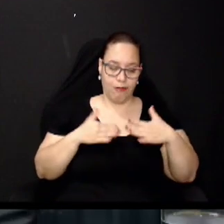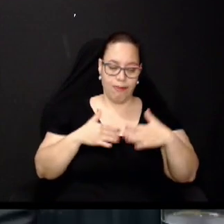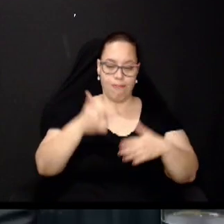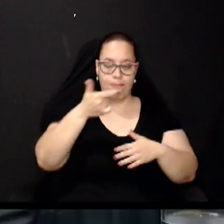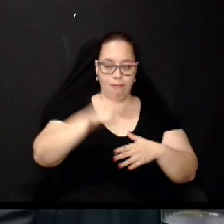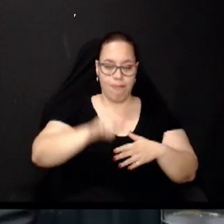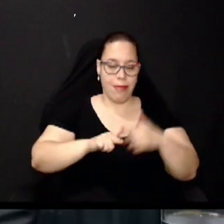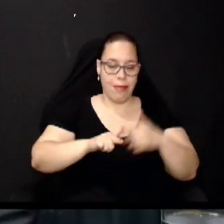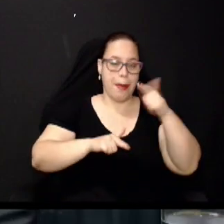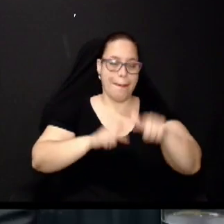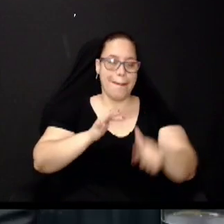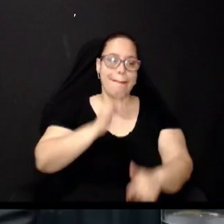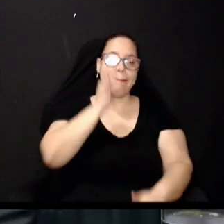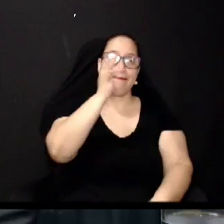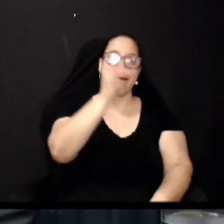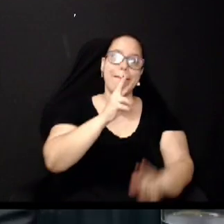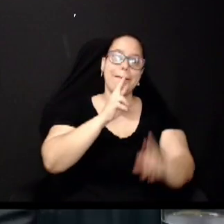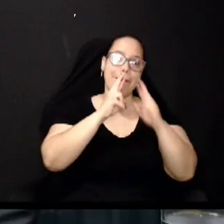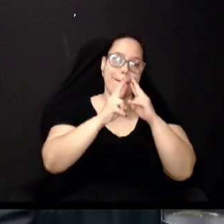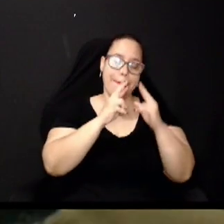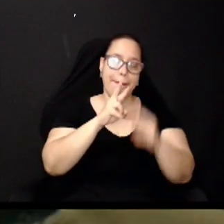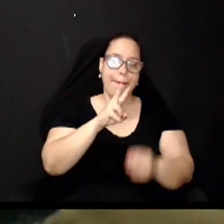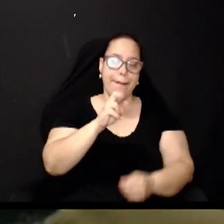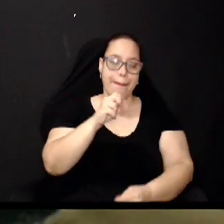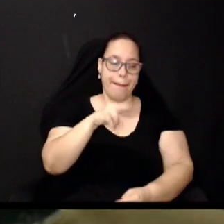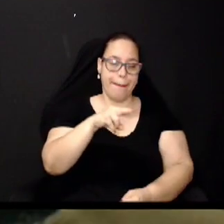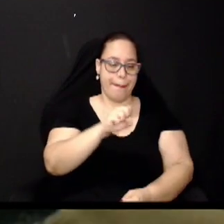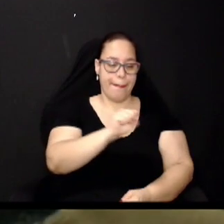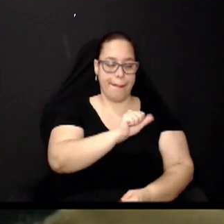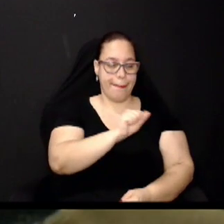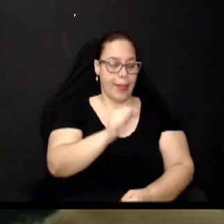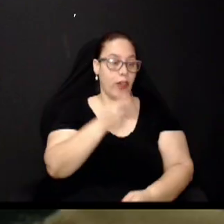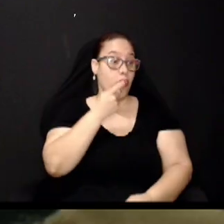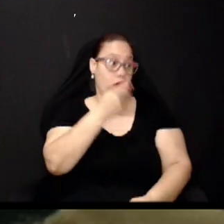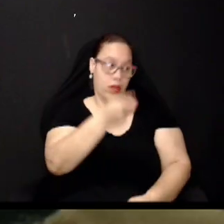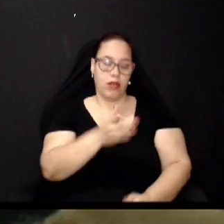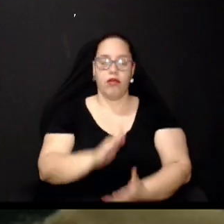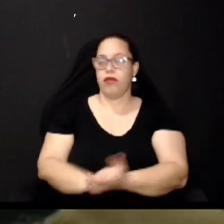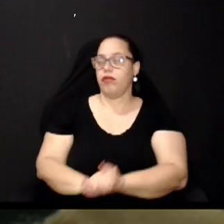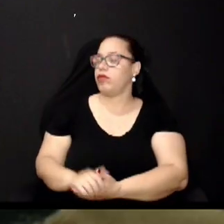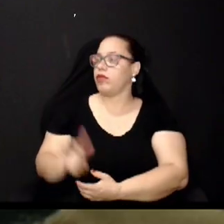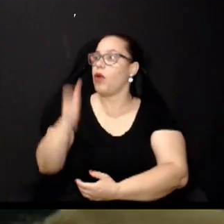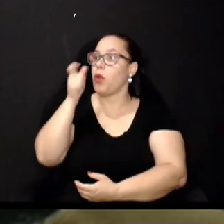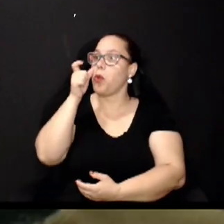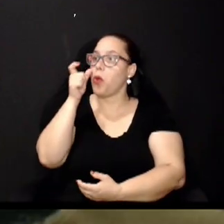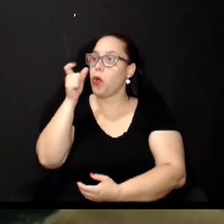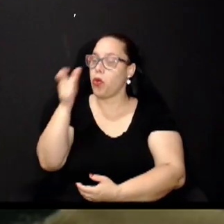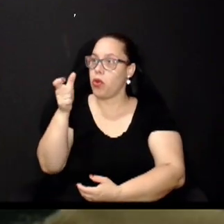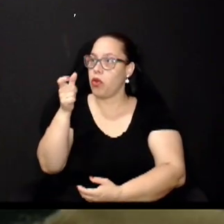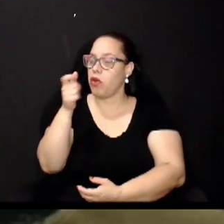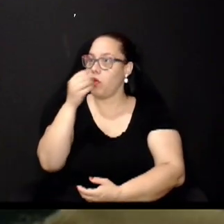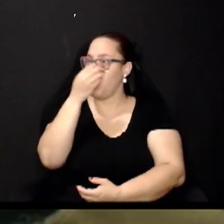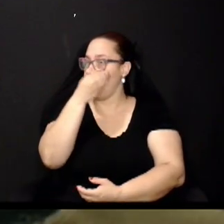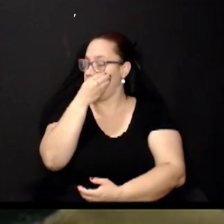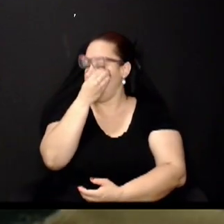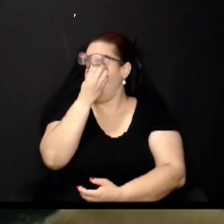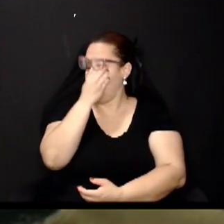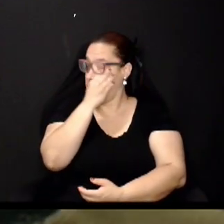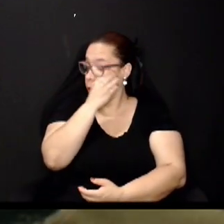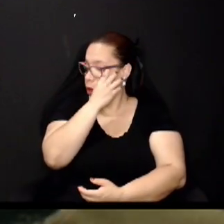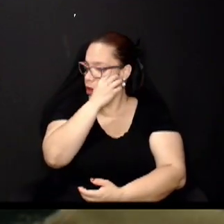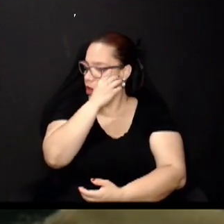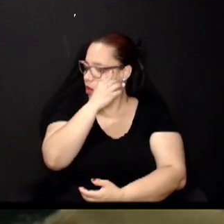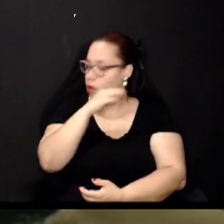próximo relacionamento, como a Vanessa bem falou. Então, é interessante, tem algumas situações de mulheres que